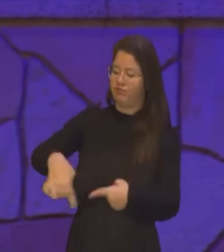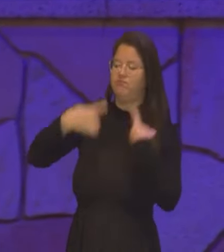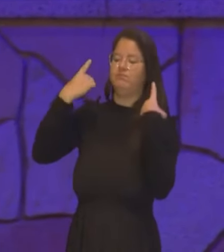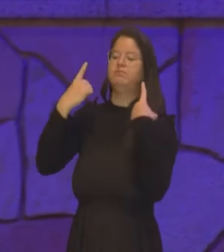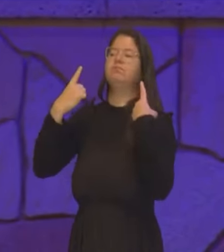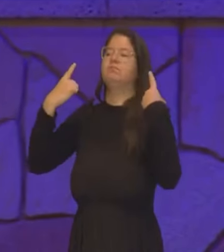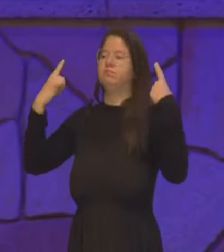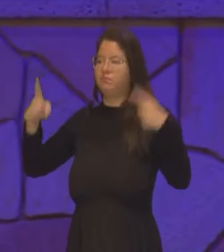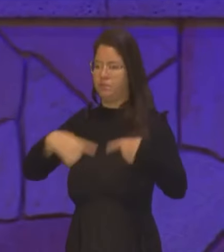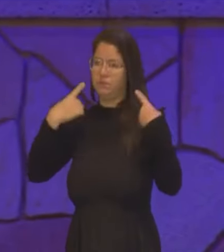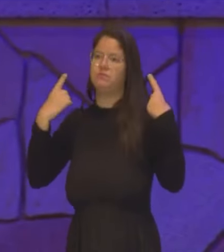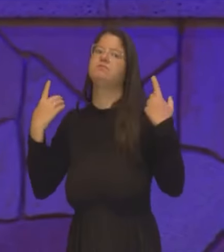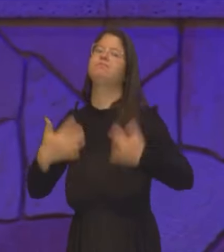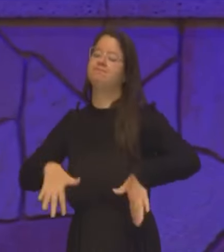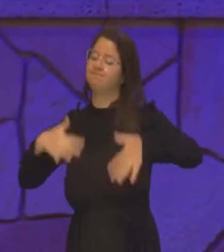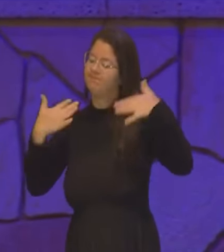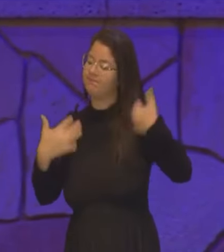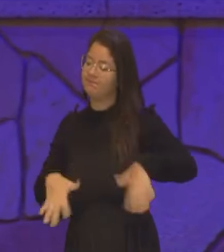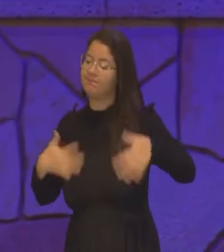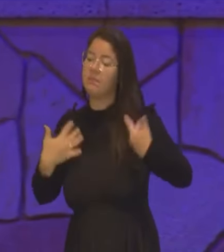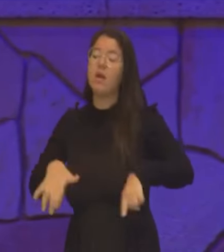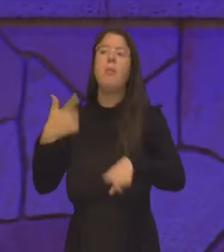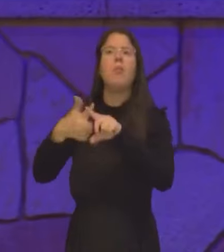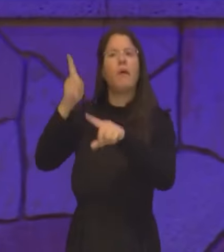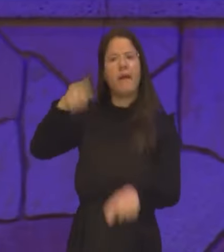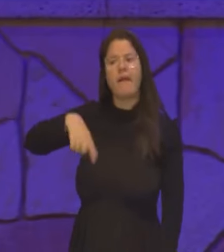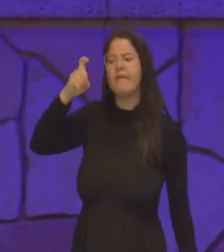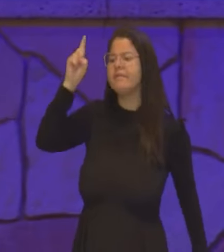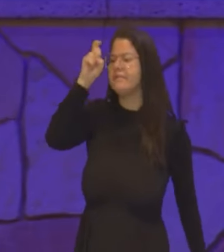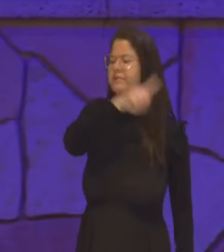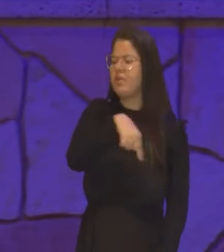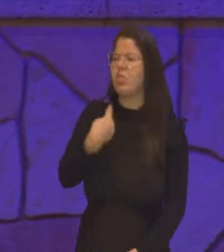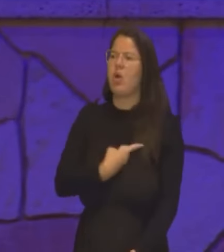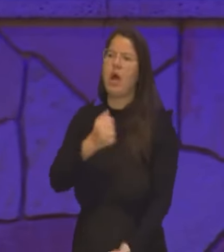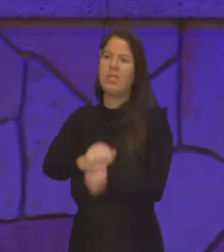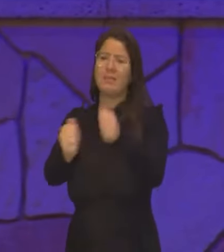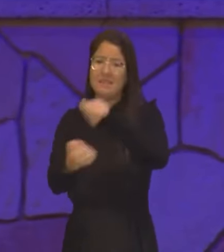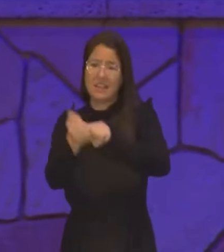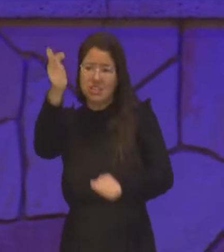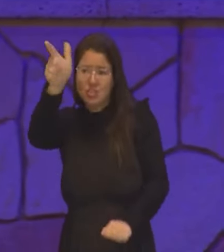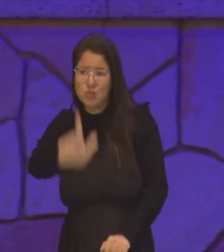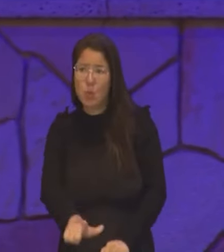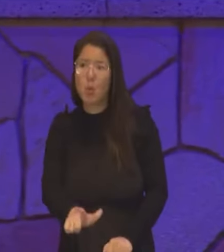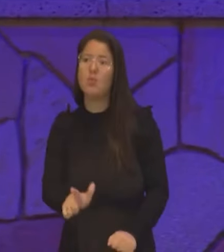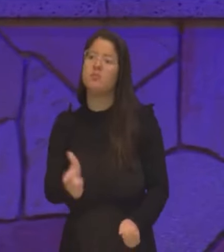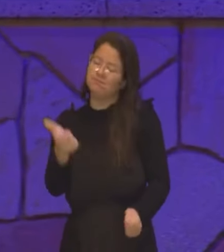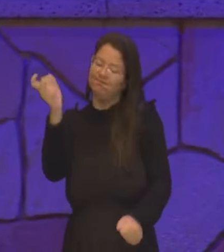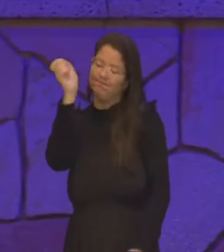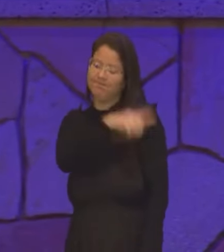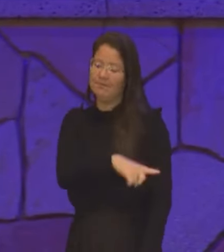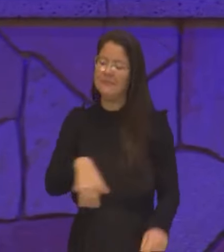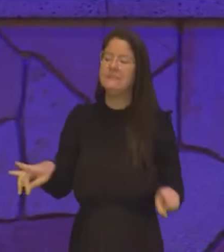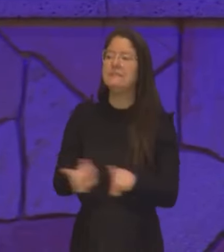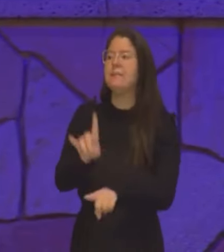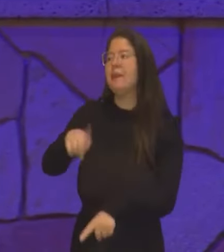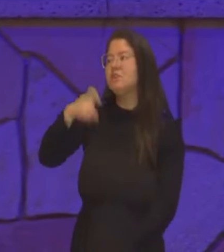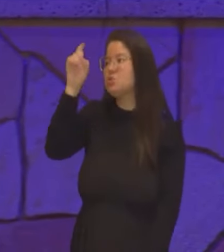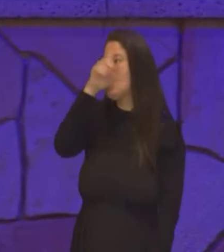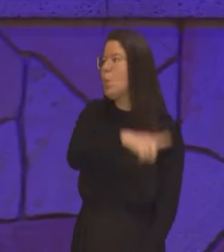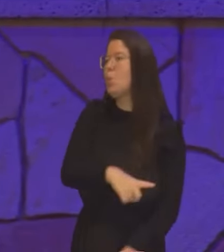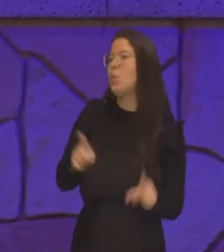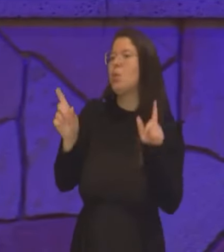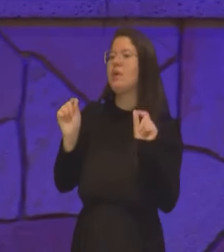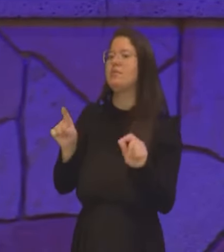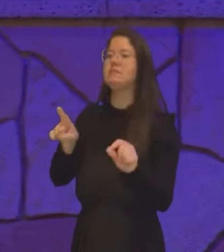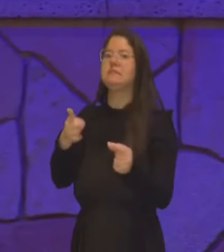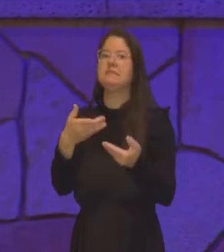desafio, porque é muito difícil você se adaptar de novo. É muito difícil você